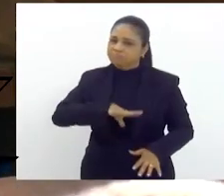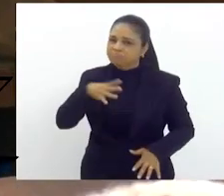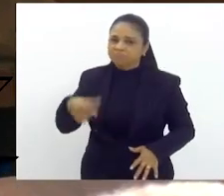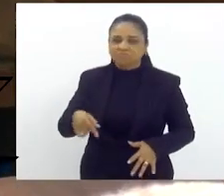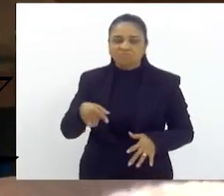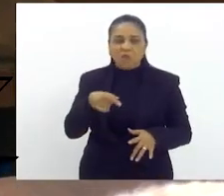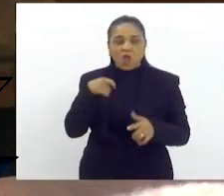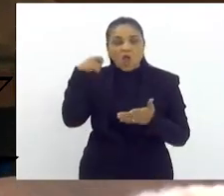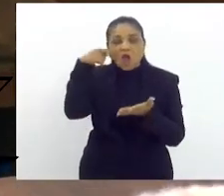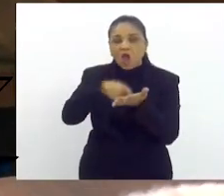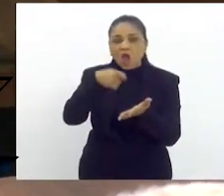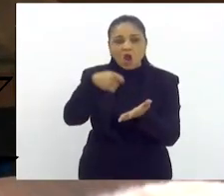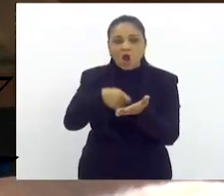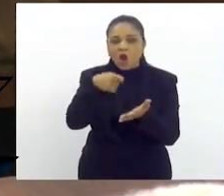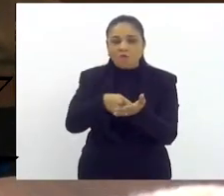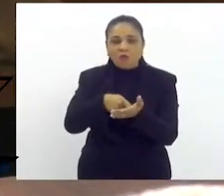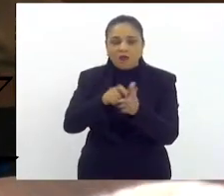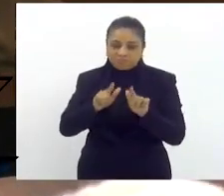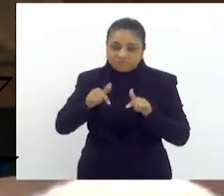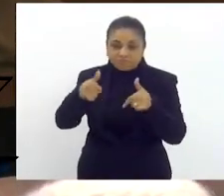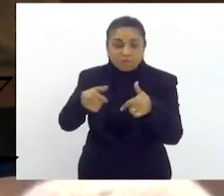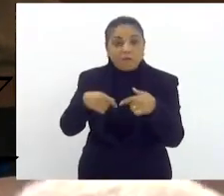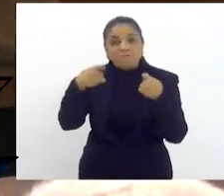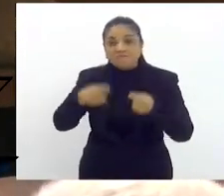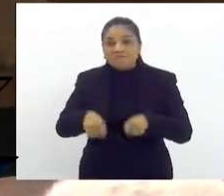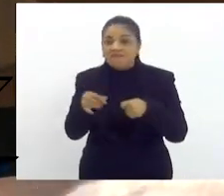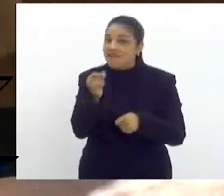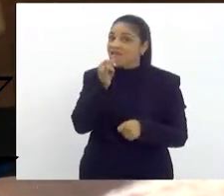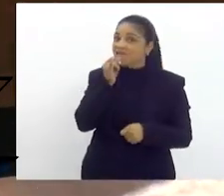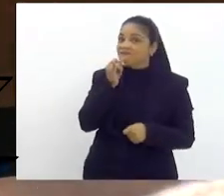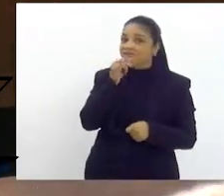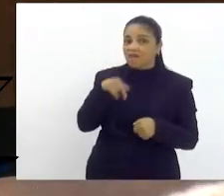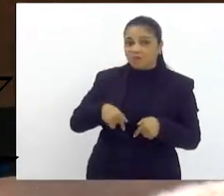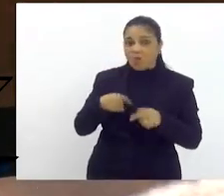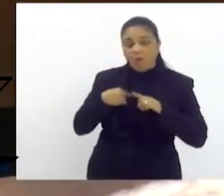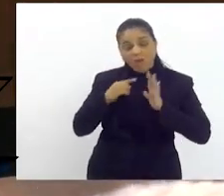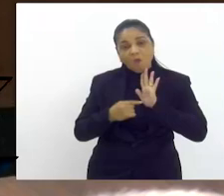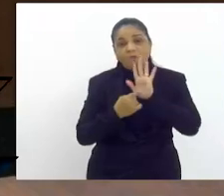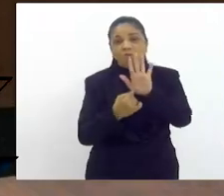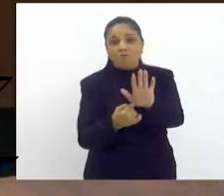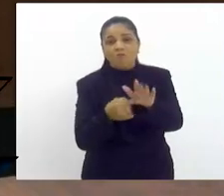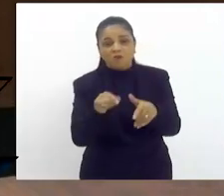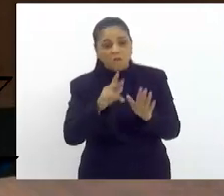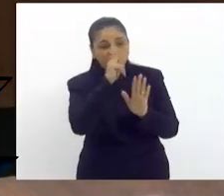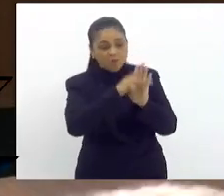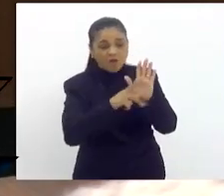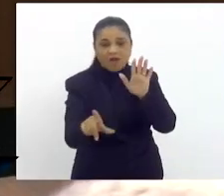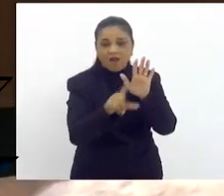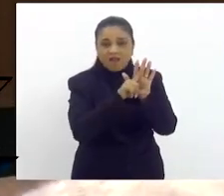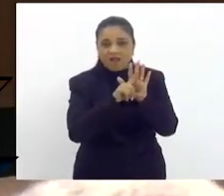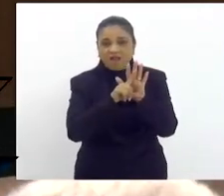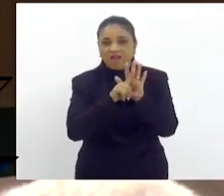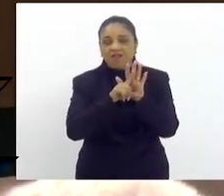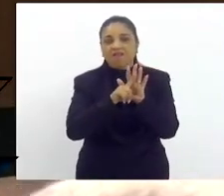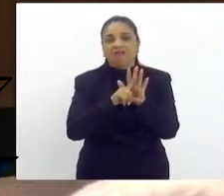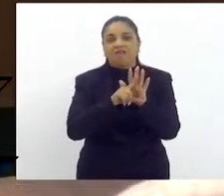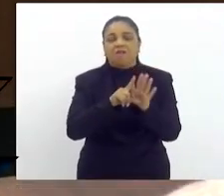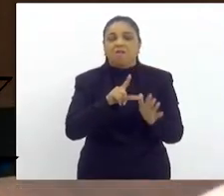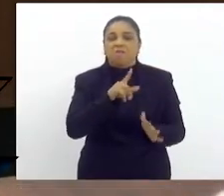algum tipo de atitude mas não dá exemplo eu apresentei um projeto de lei Presidente Rodrigo